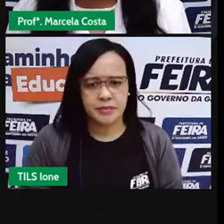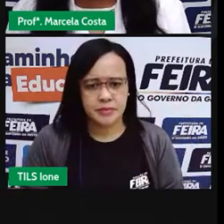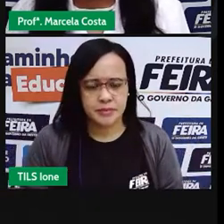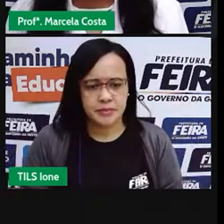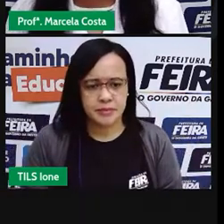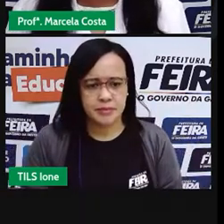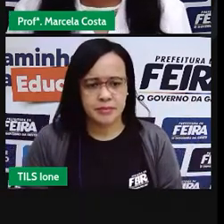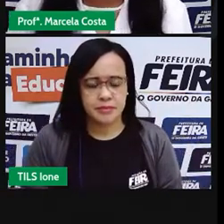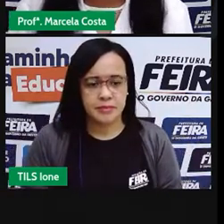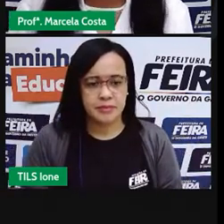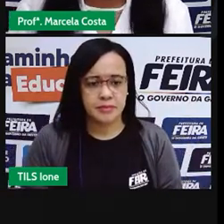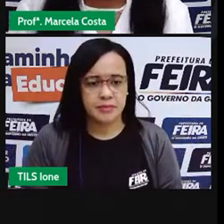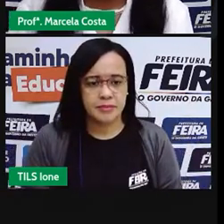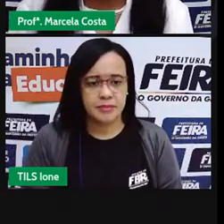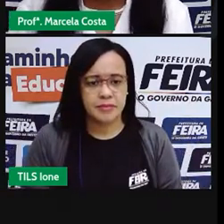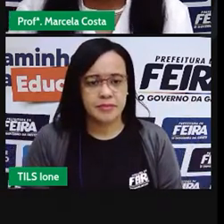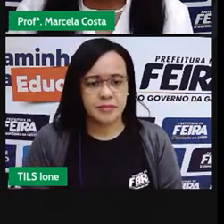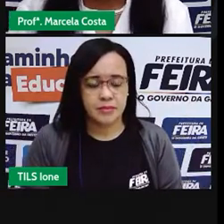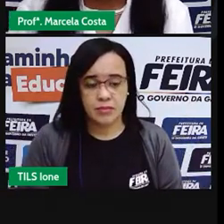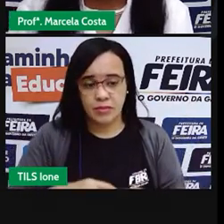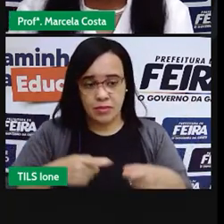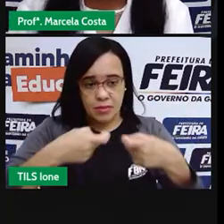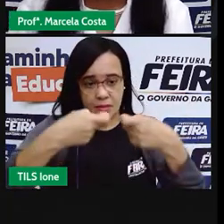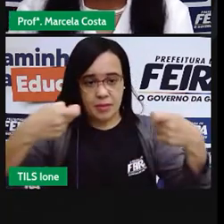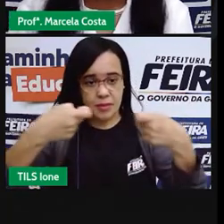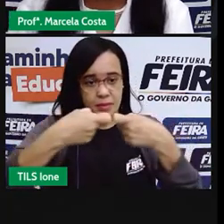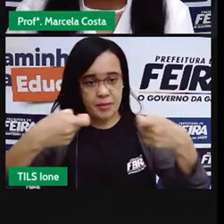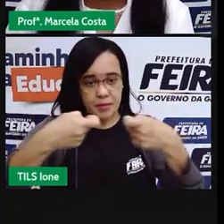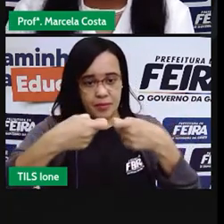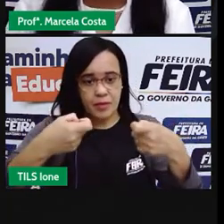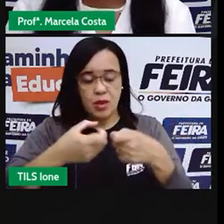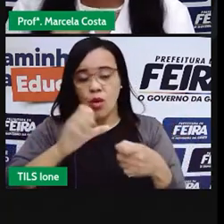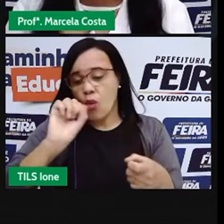de meias custa R$8.